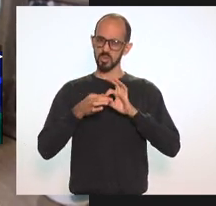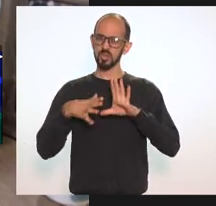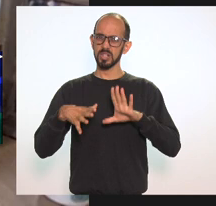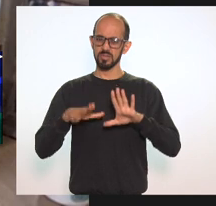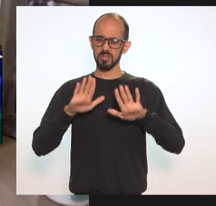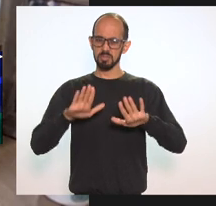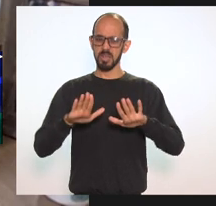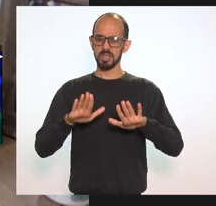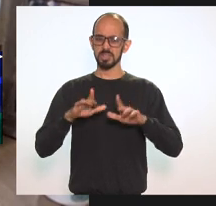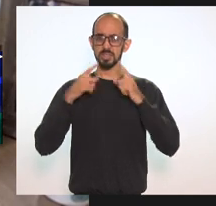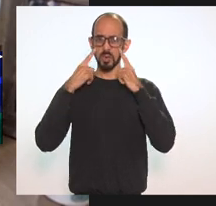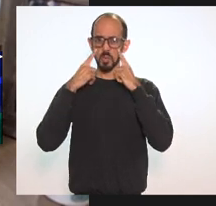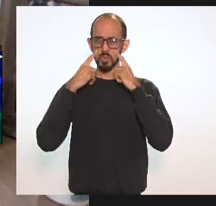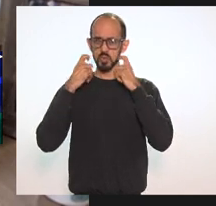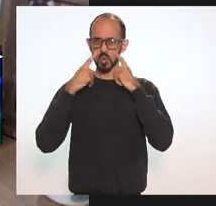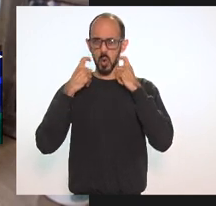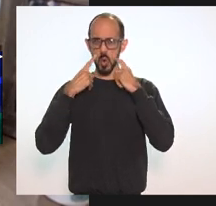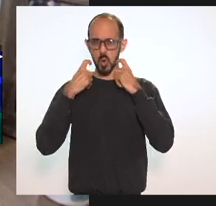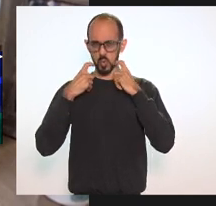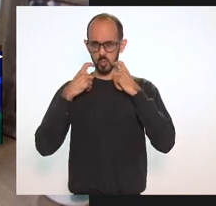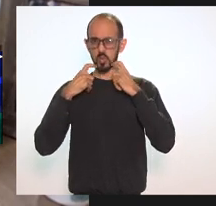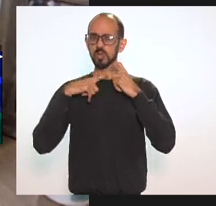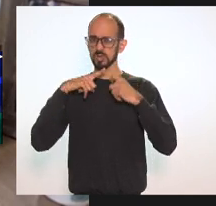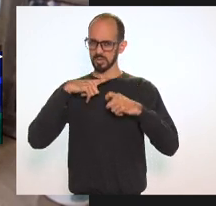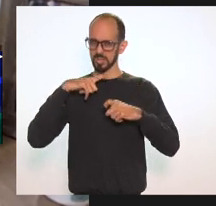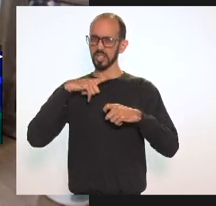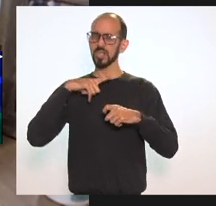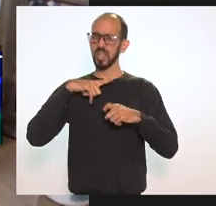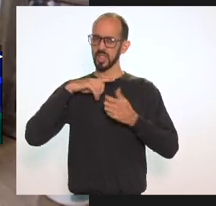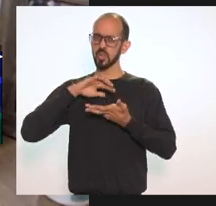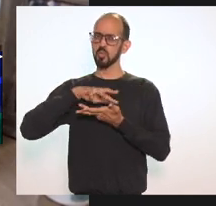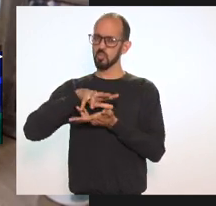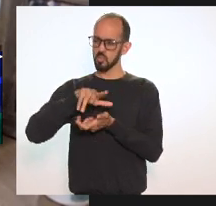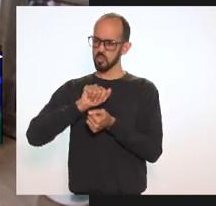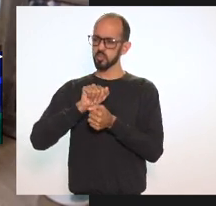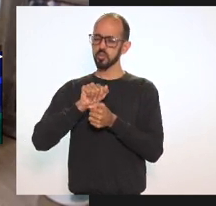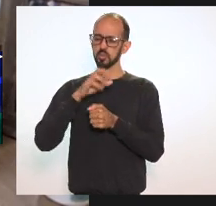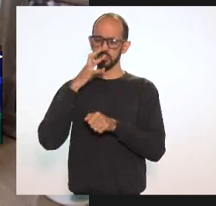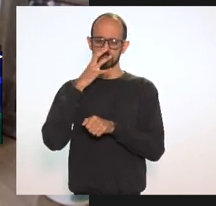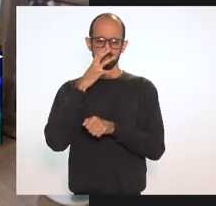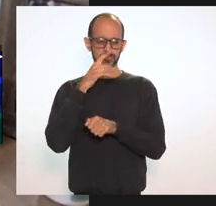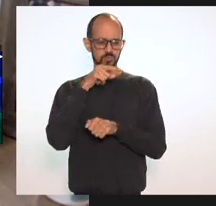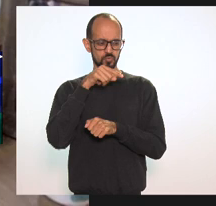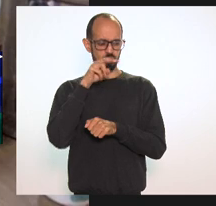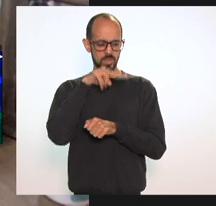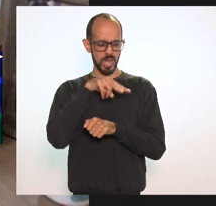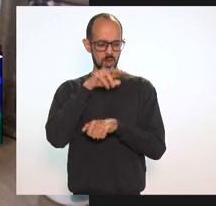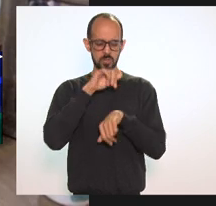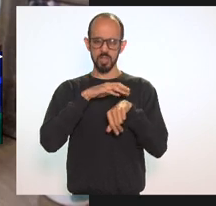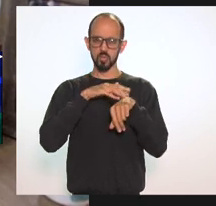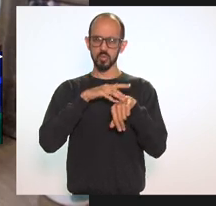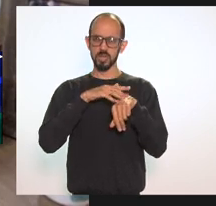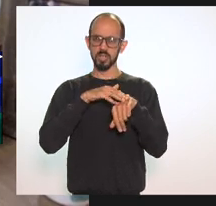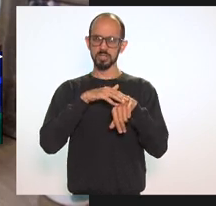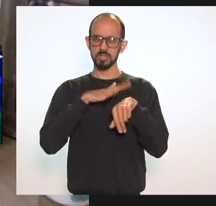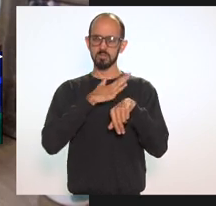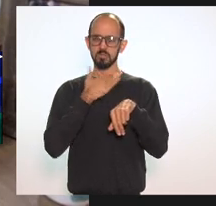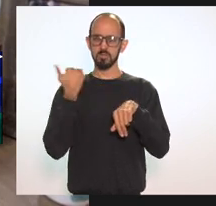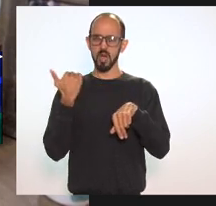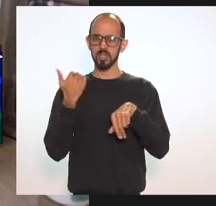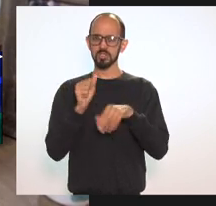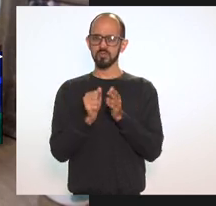dois o nós exploramos o país Olha o mundo e chora diante de uma doença e de tantas mortes